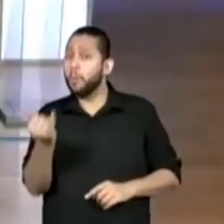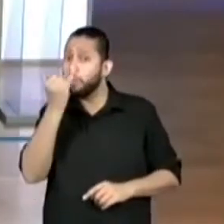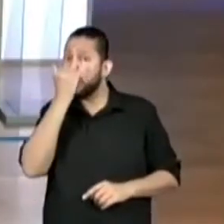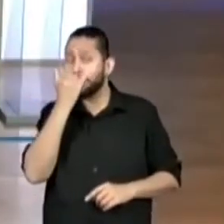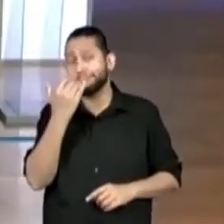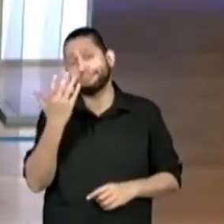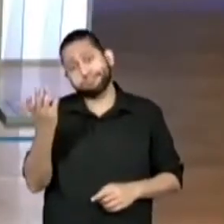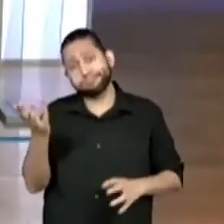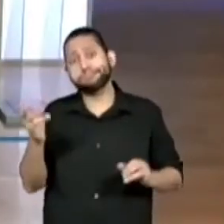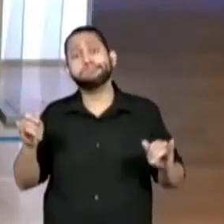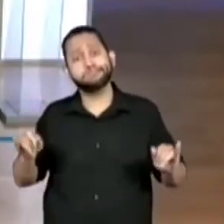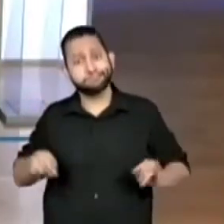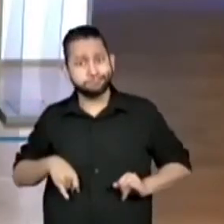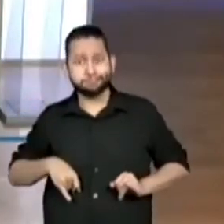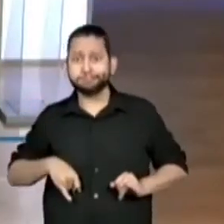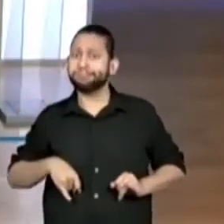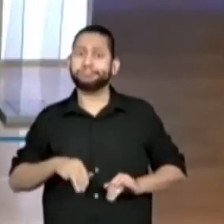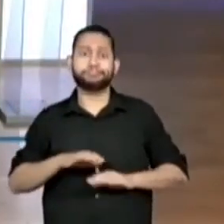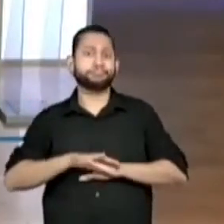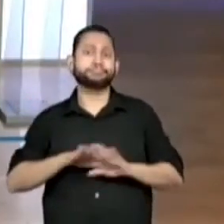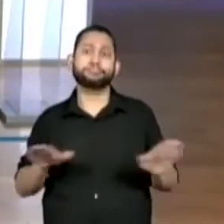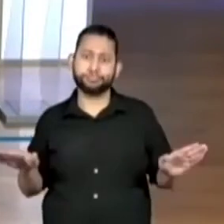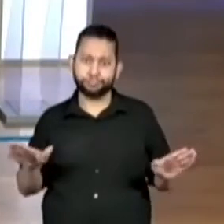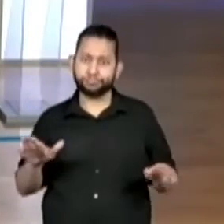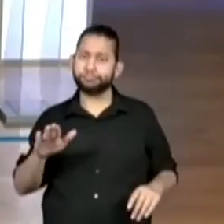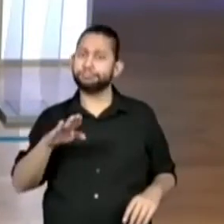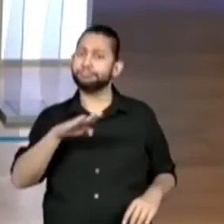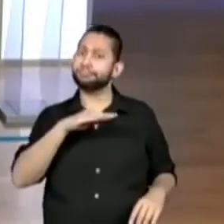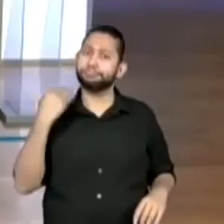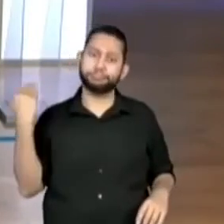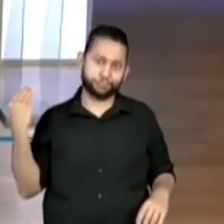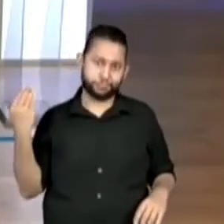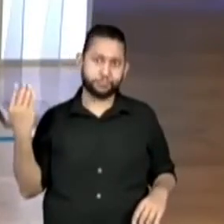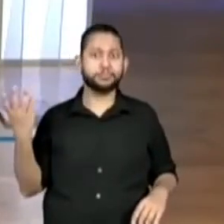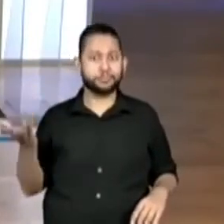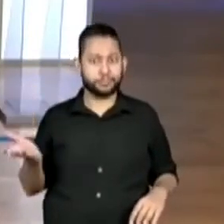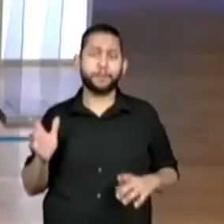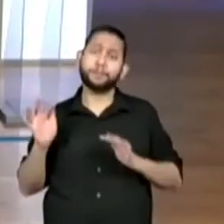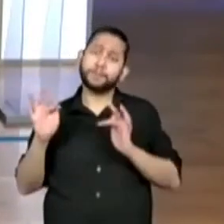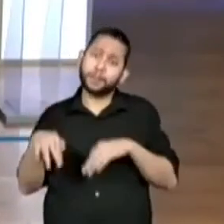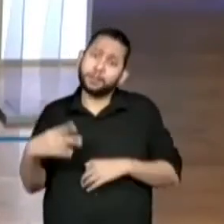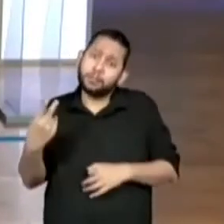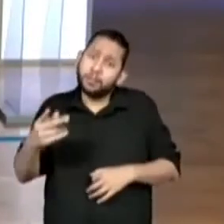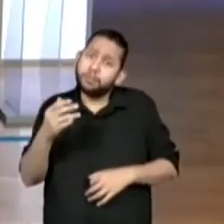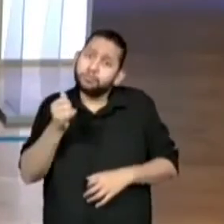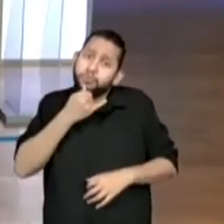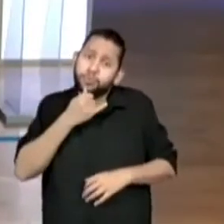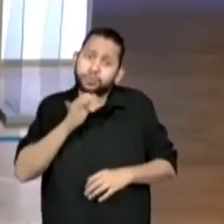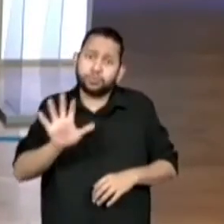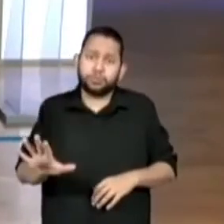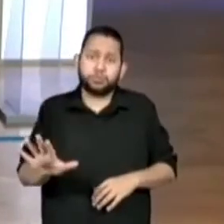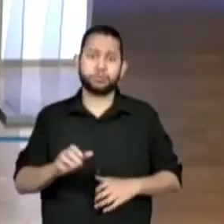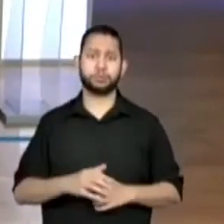trapaceou todo o conto e no final ele teve um final mais triste para ele, né?